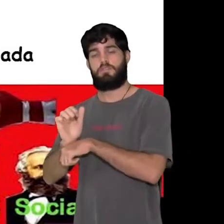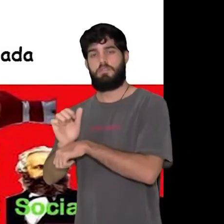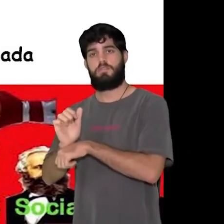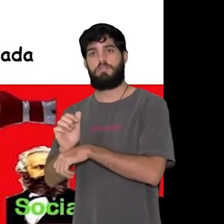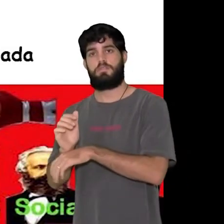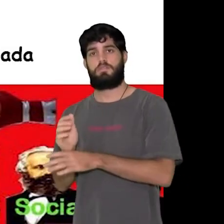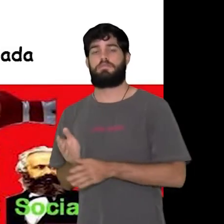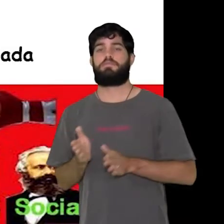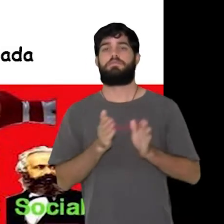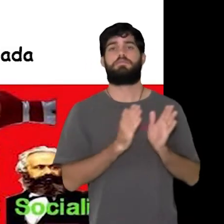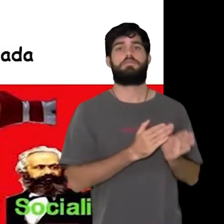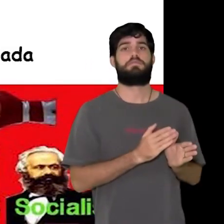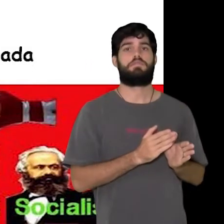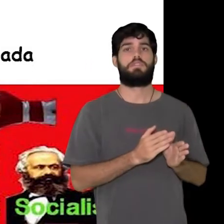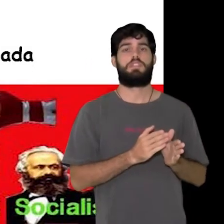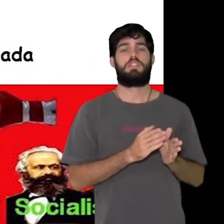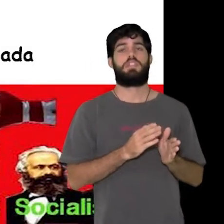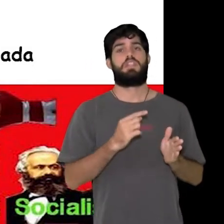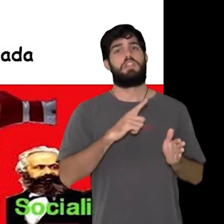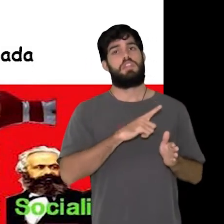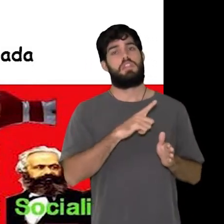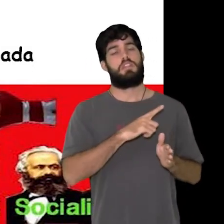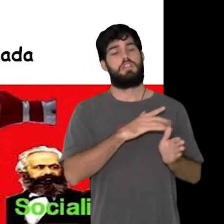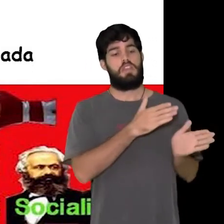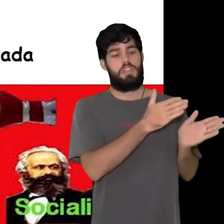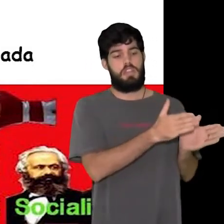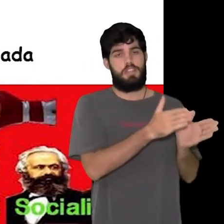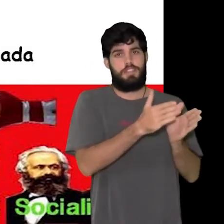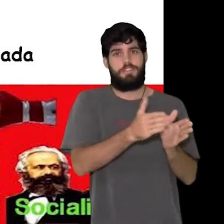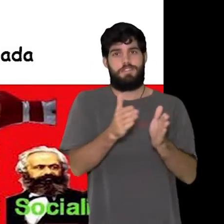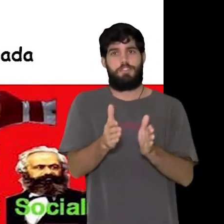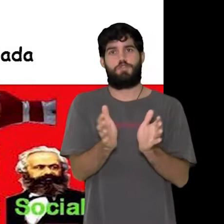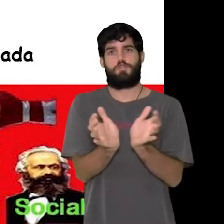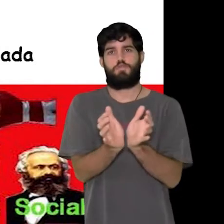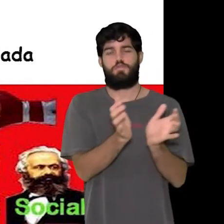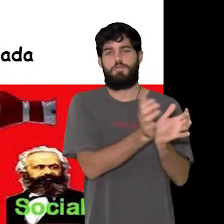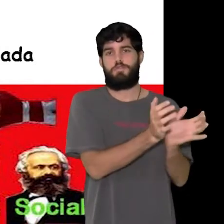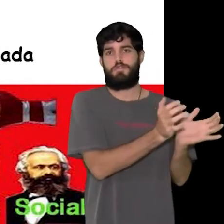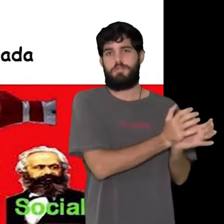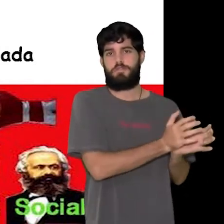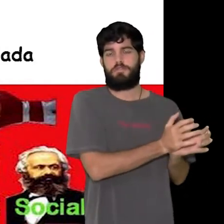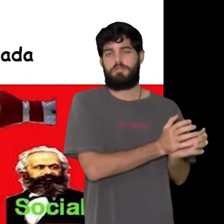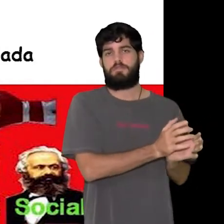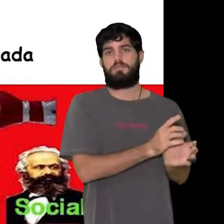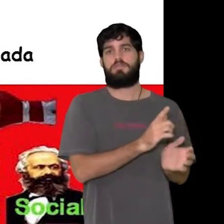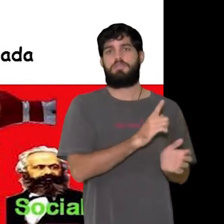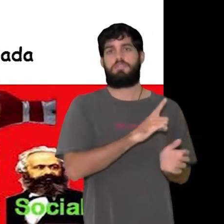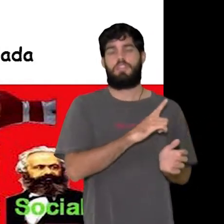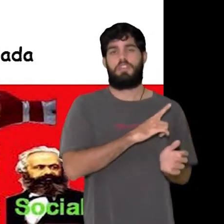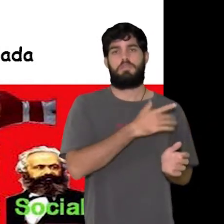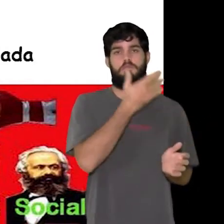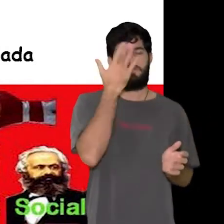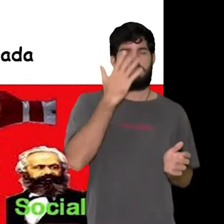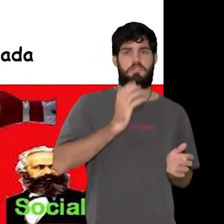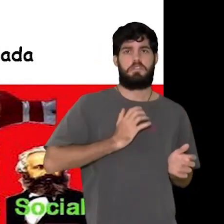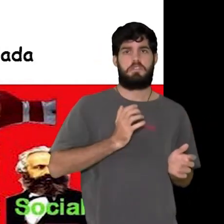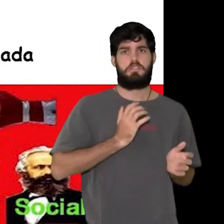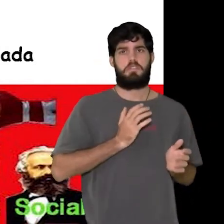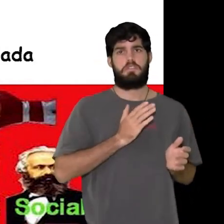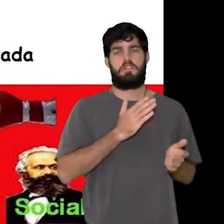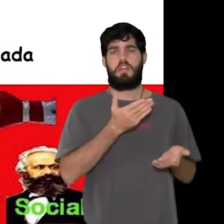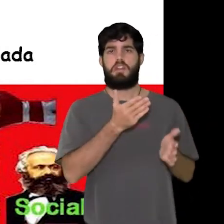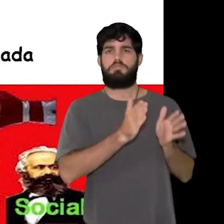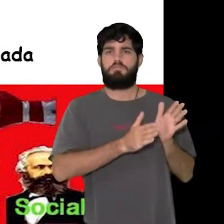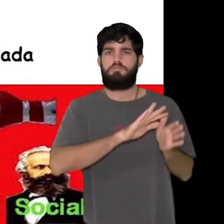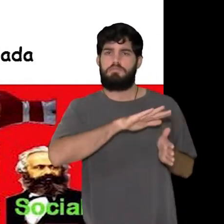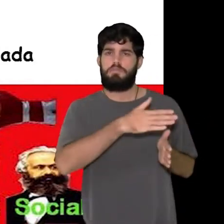No capitalismo, existe a divisão de classes, ou seja, existem os burgueses, que são os ricos, existe a classe média e